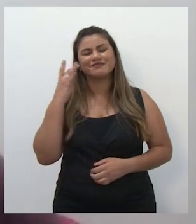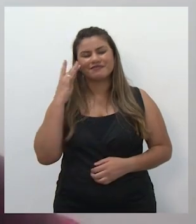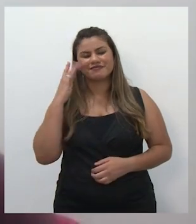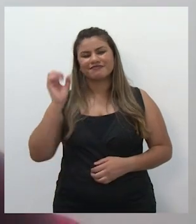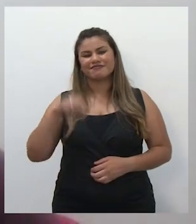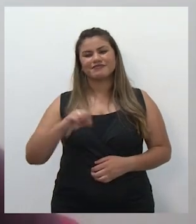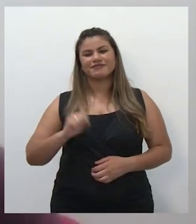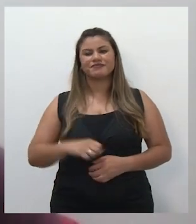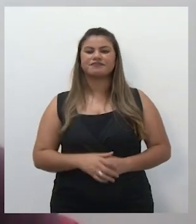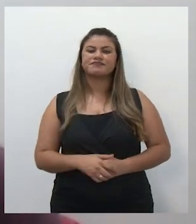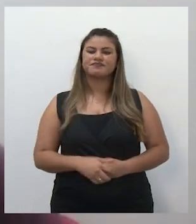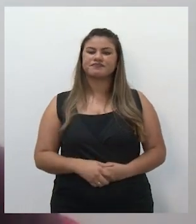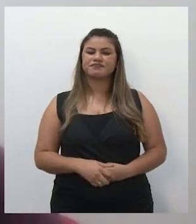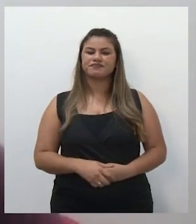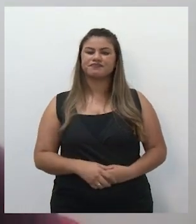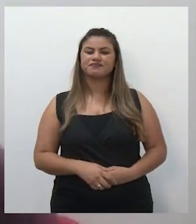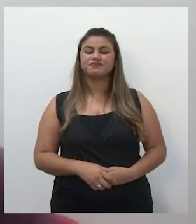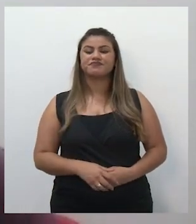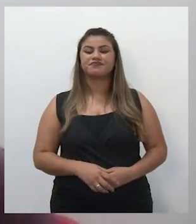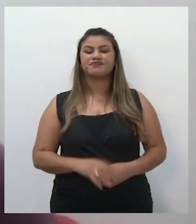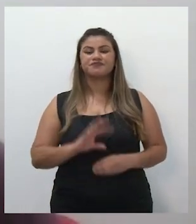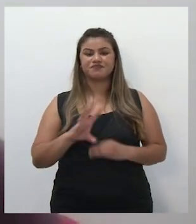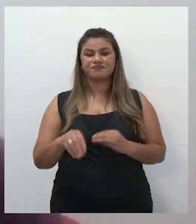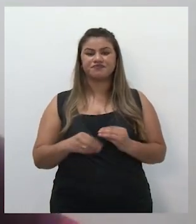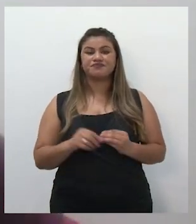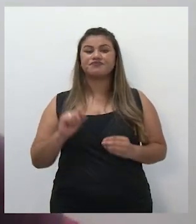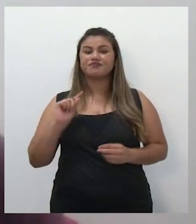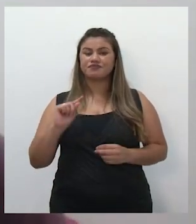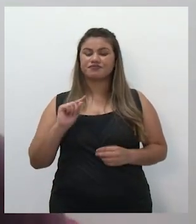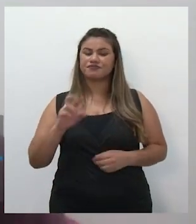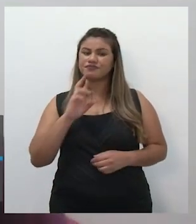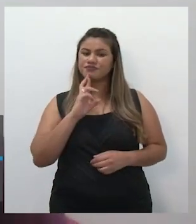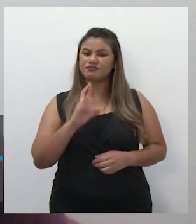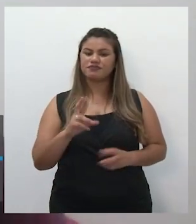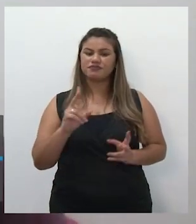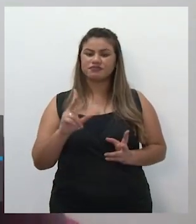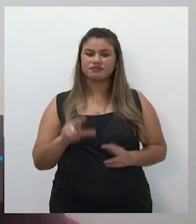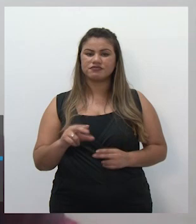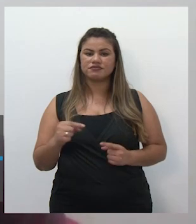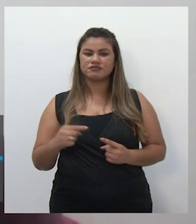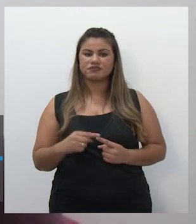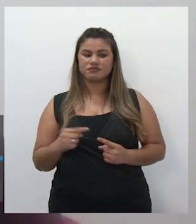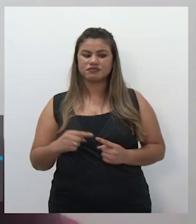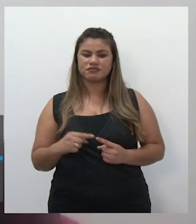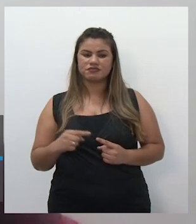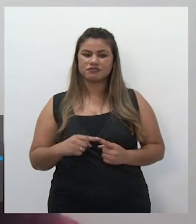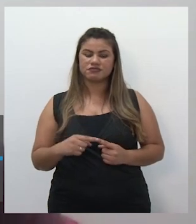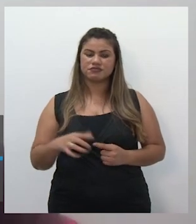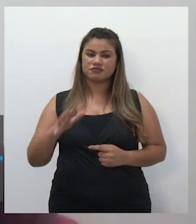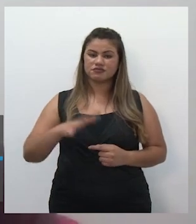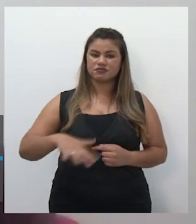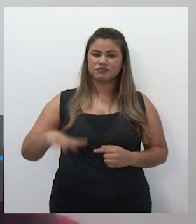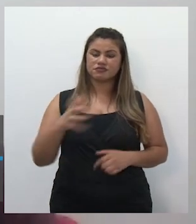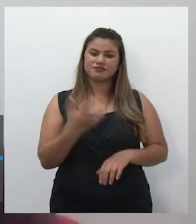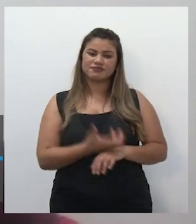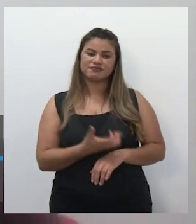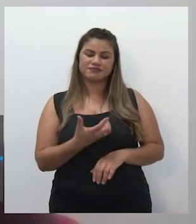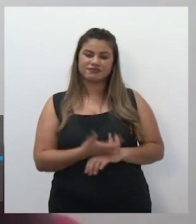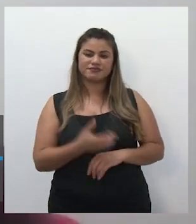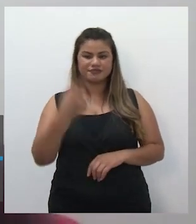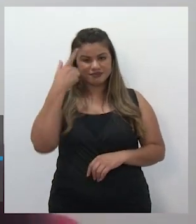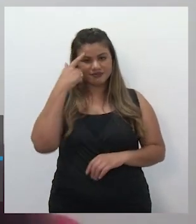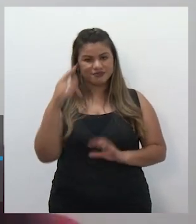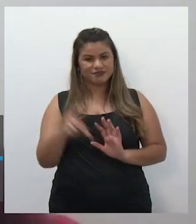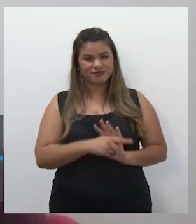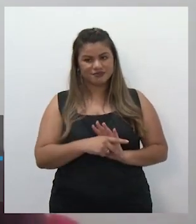Ivânia. Eu gostaria até de complementar o que a Ivânia falou. A mesma resposta que a Ivânia deu para a arte vale para todos os componentes. A ideia é